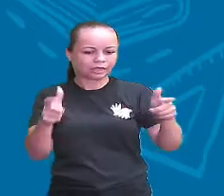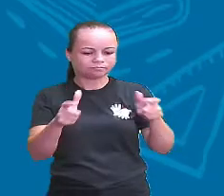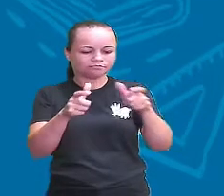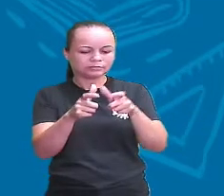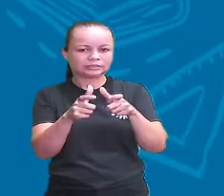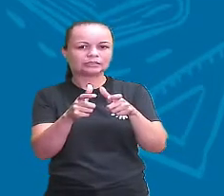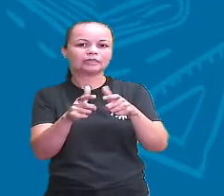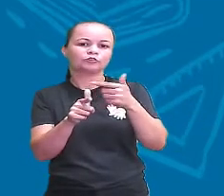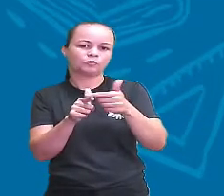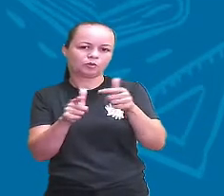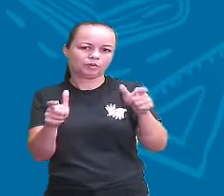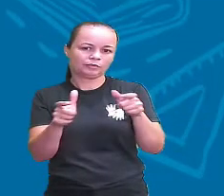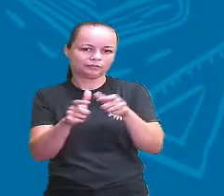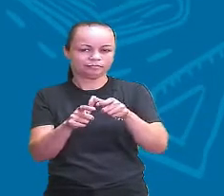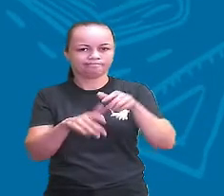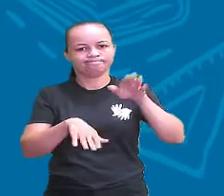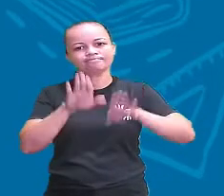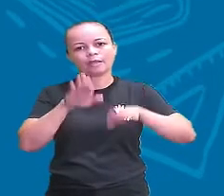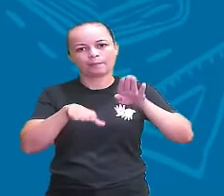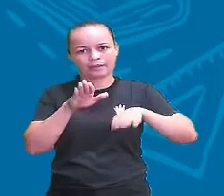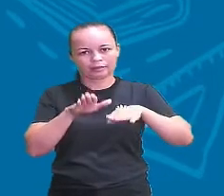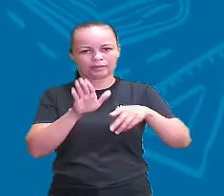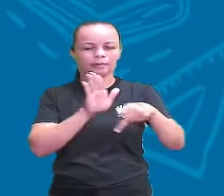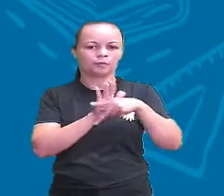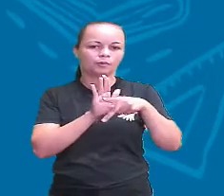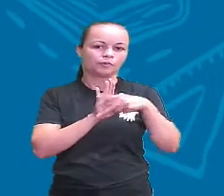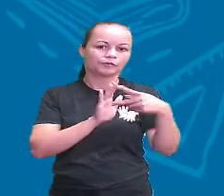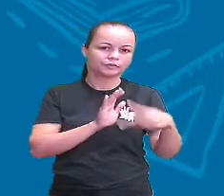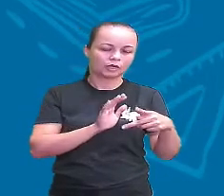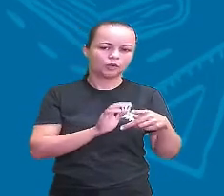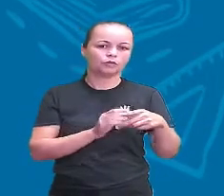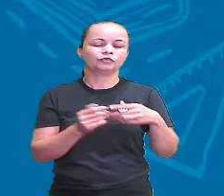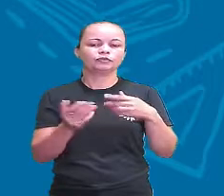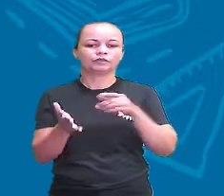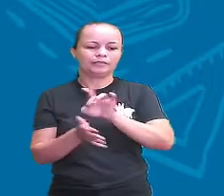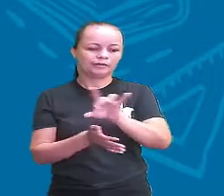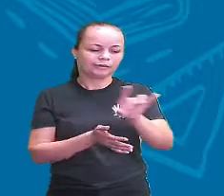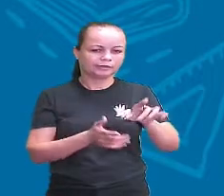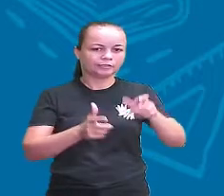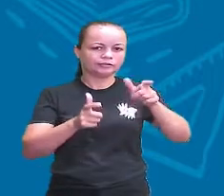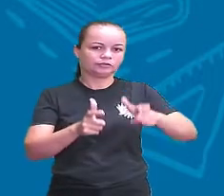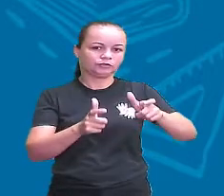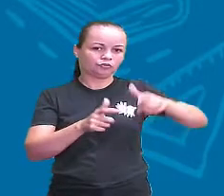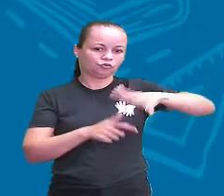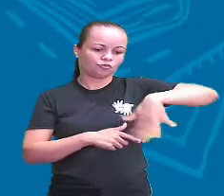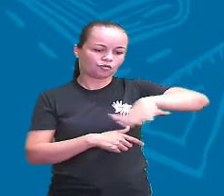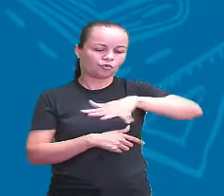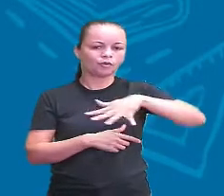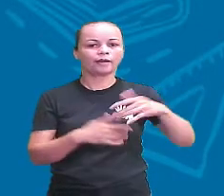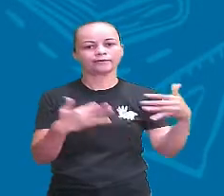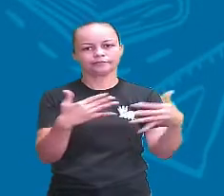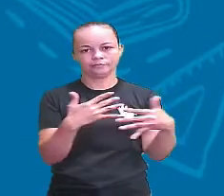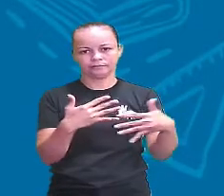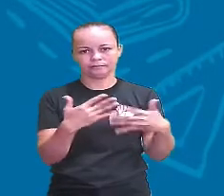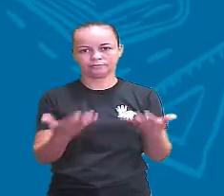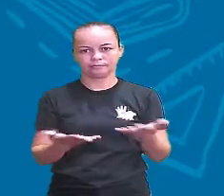ser pequenos. Vai depender da proporção que está sendo aí esse espaço urbano nessa cidade.